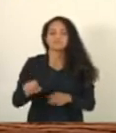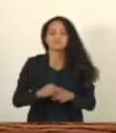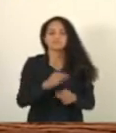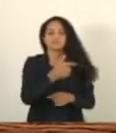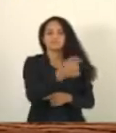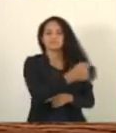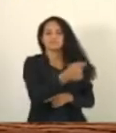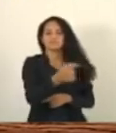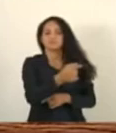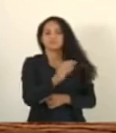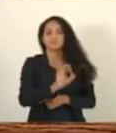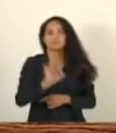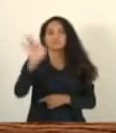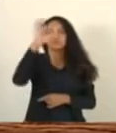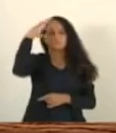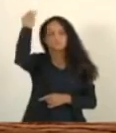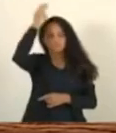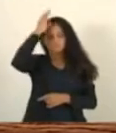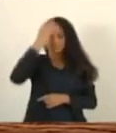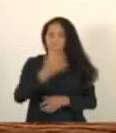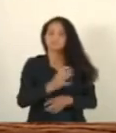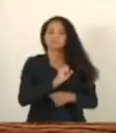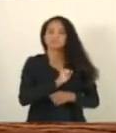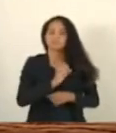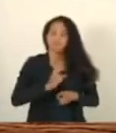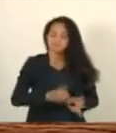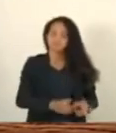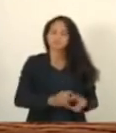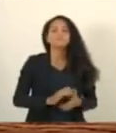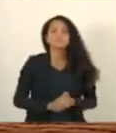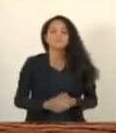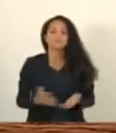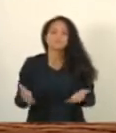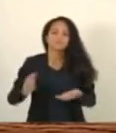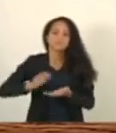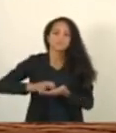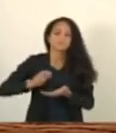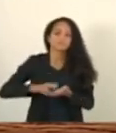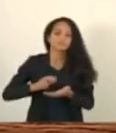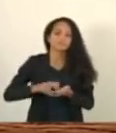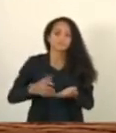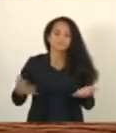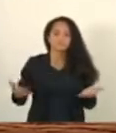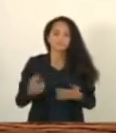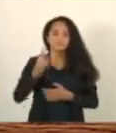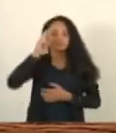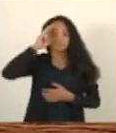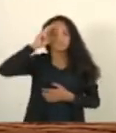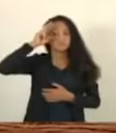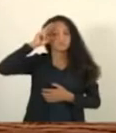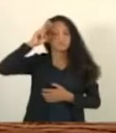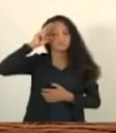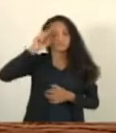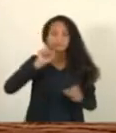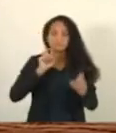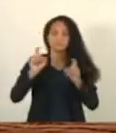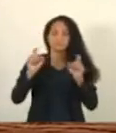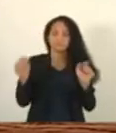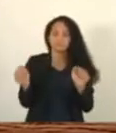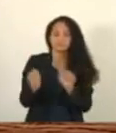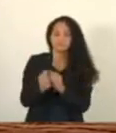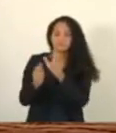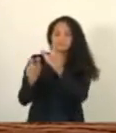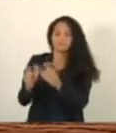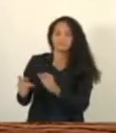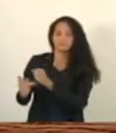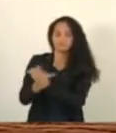estão no meu coração. Finalizando, tivemos na manhã desta segunda-feira reunião com os